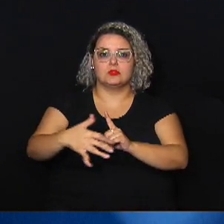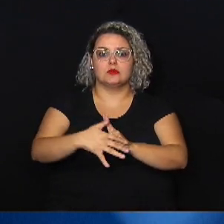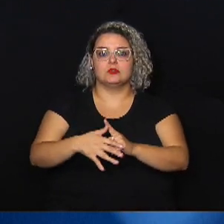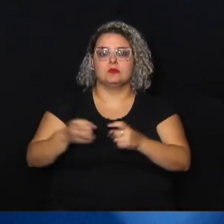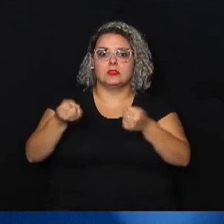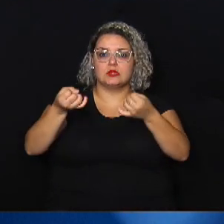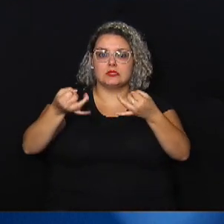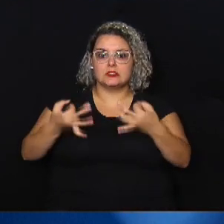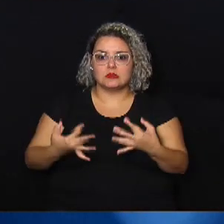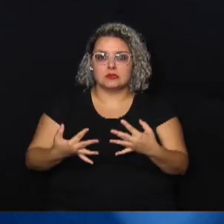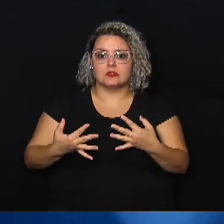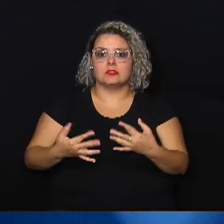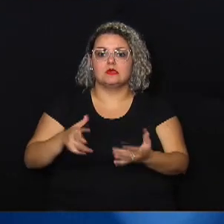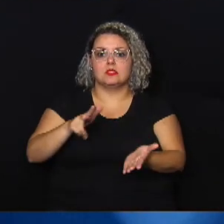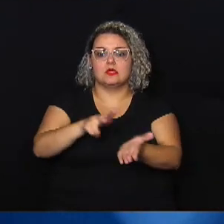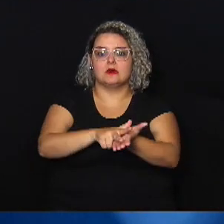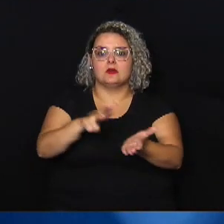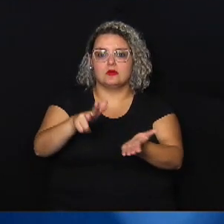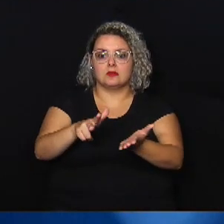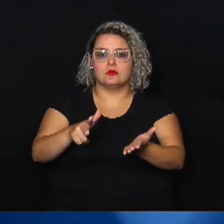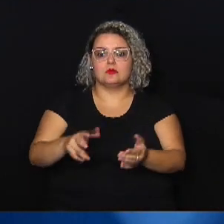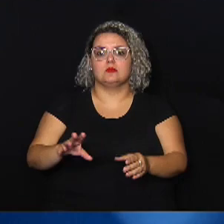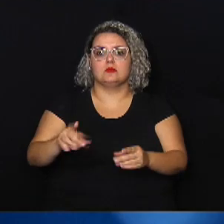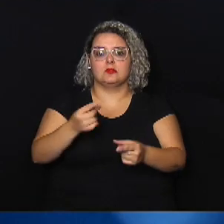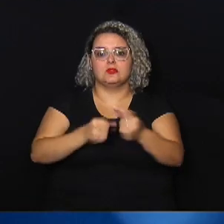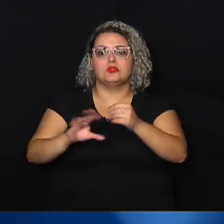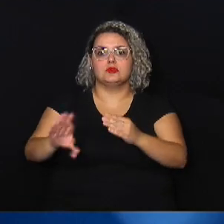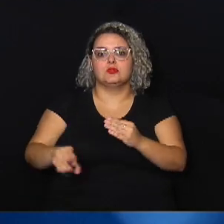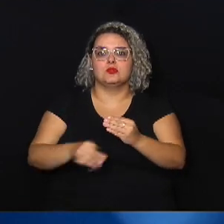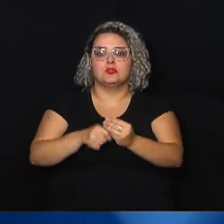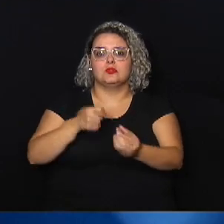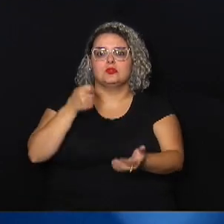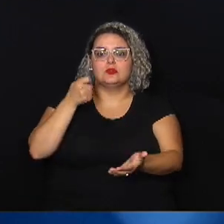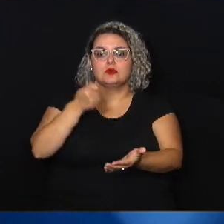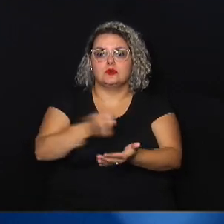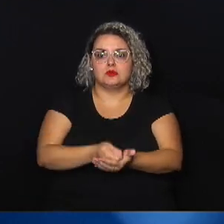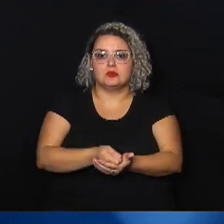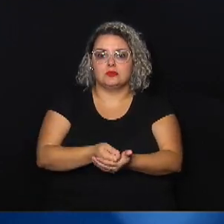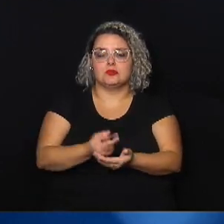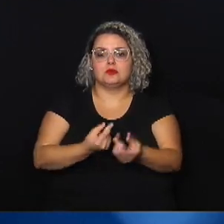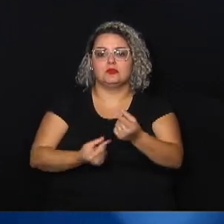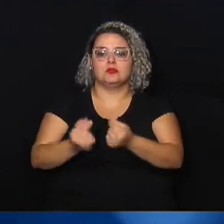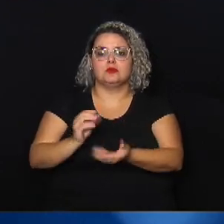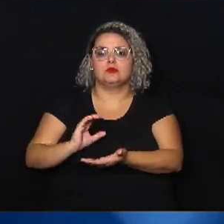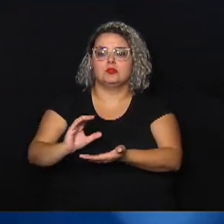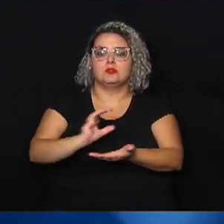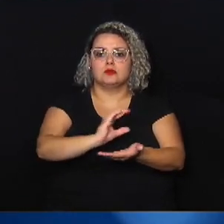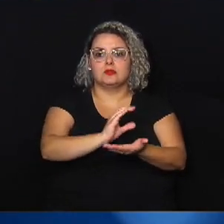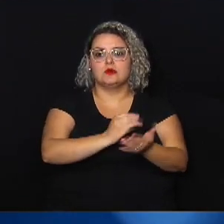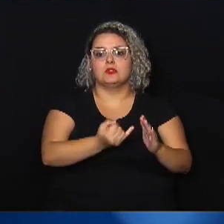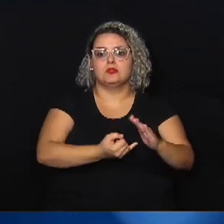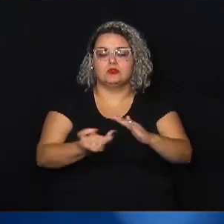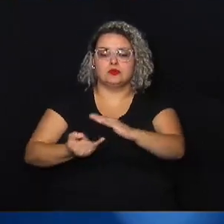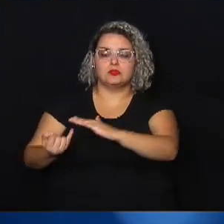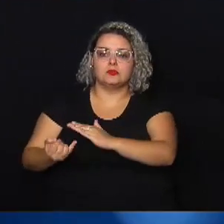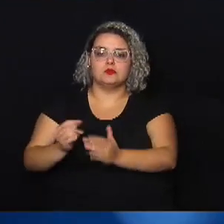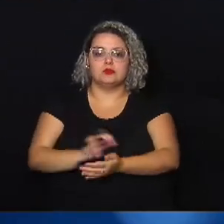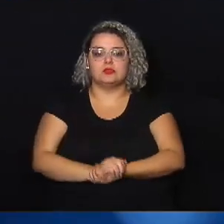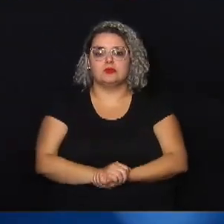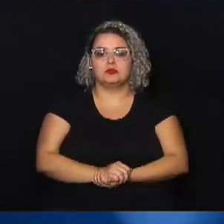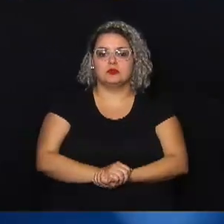esclarecer regulamentação de emendas impositivas destinadas às instituições.